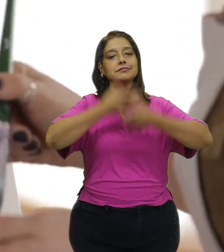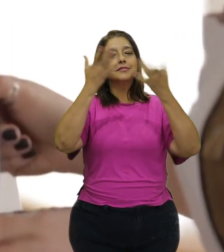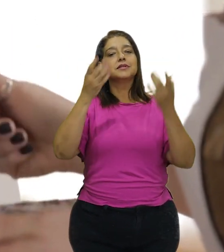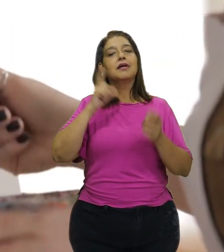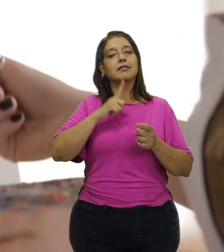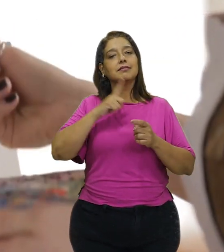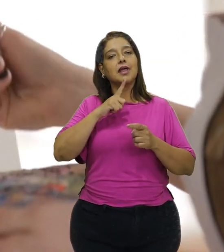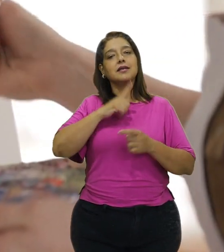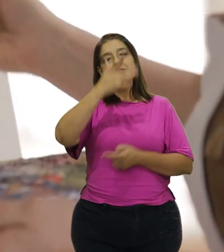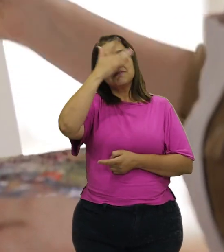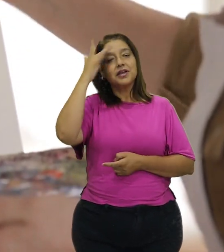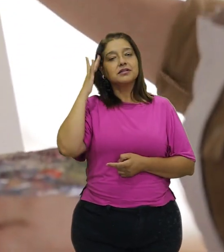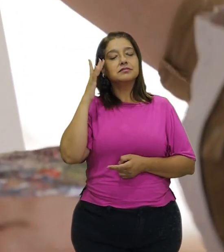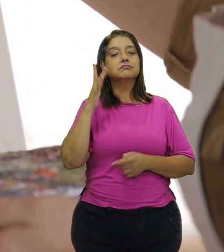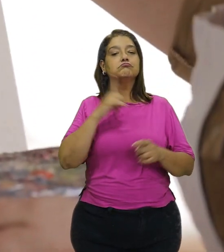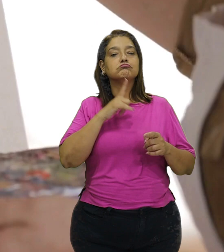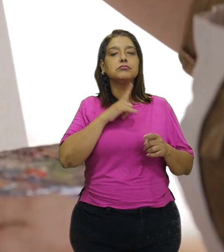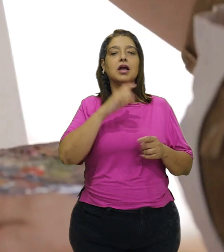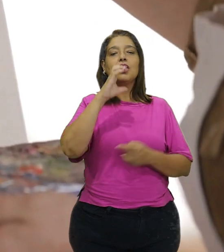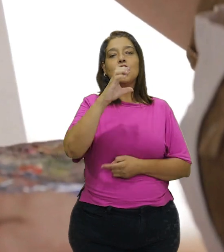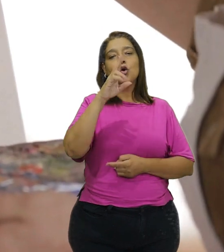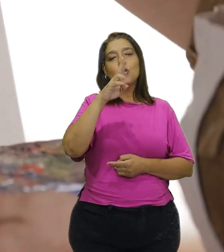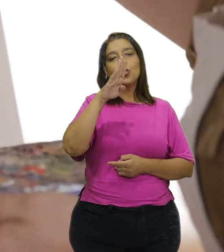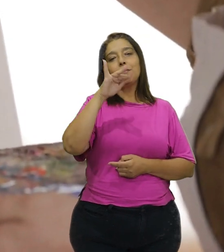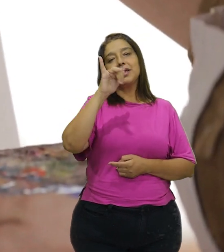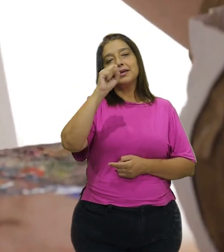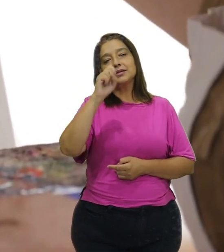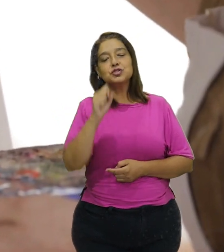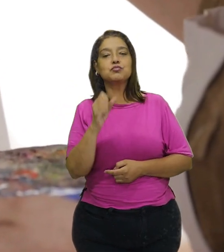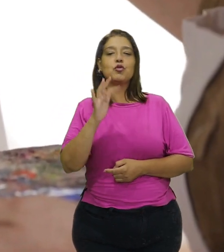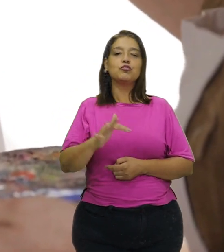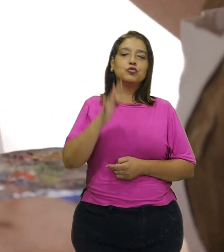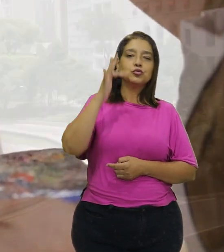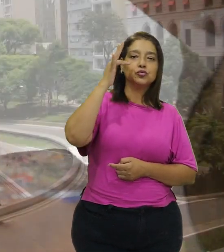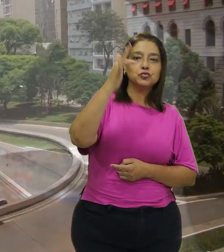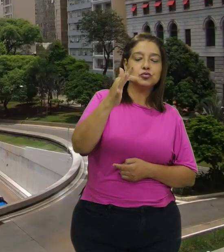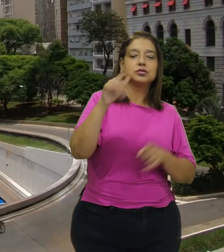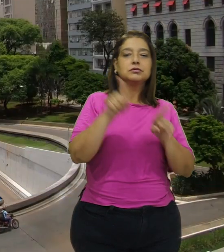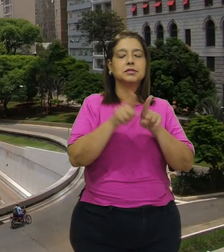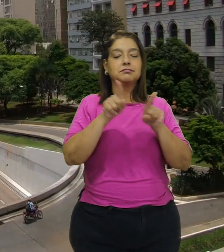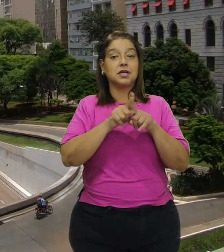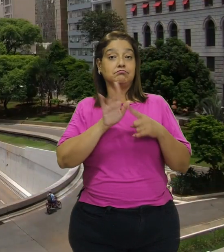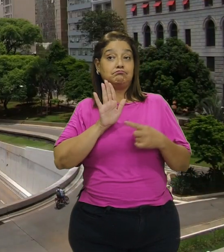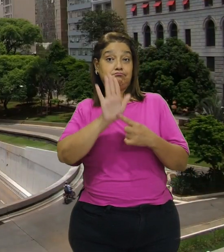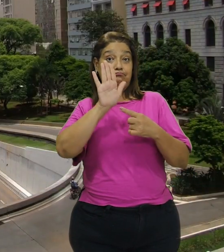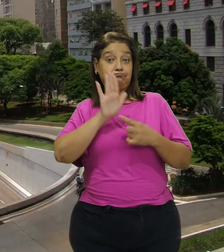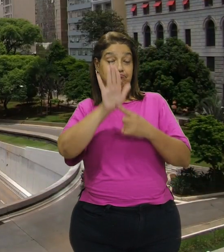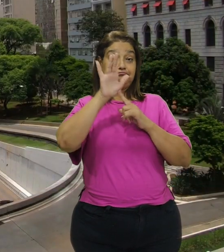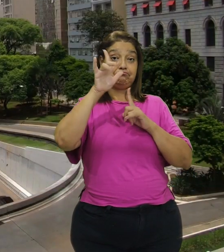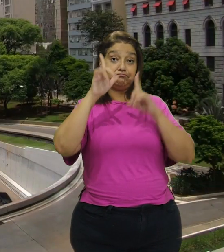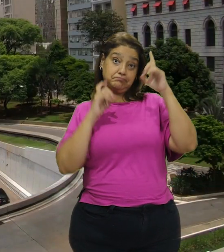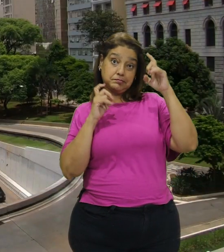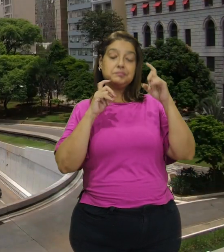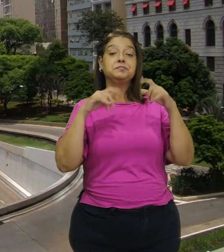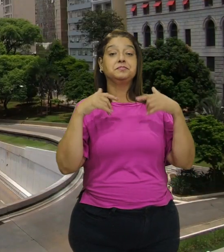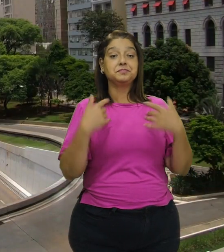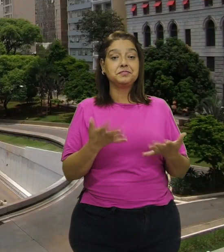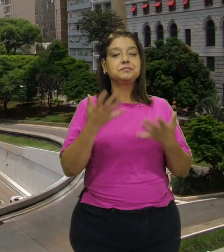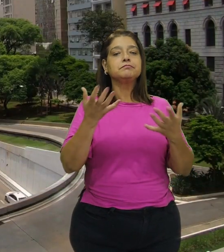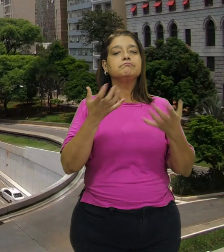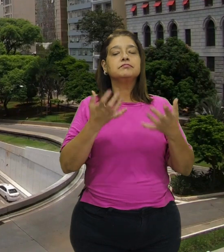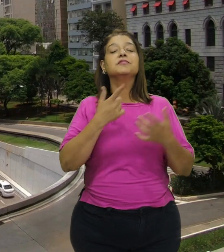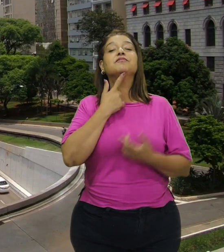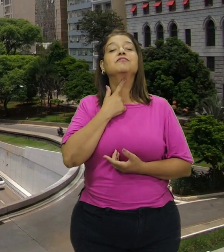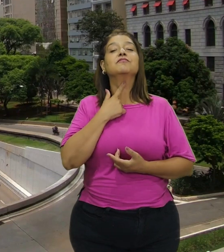por movimentos de vanguarda, como o cubismo, o futurismo e o expressionismo, mas com o desejo